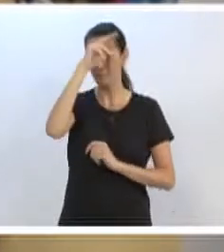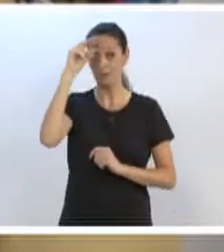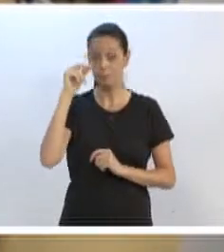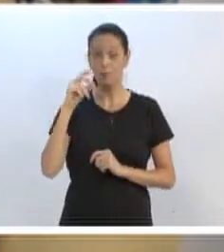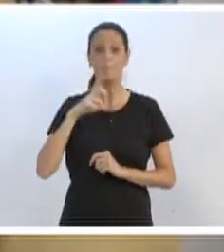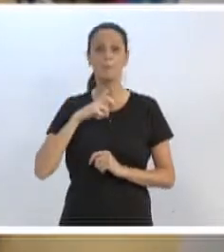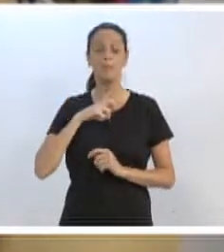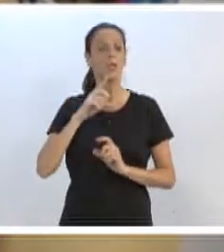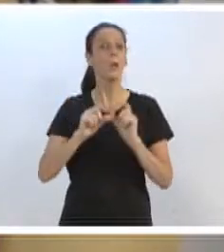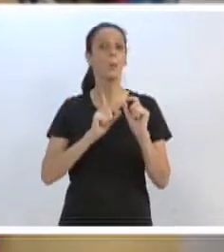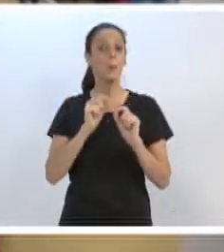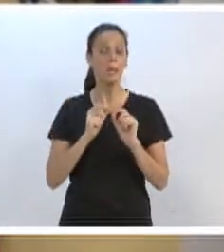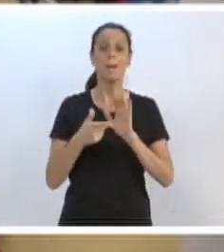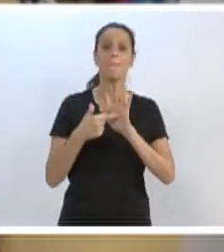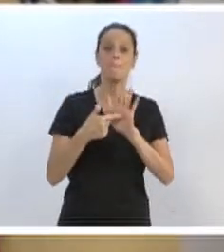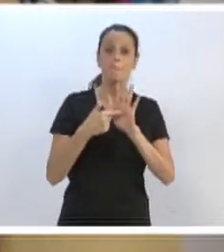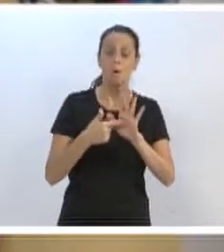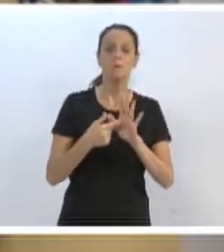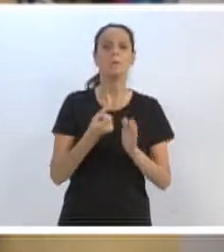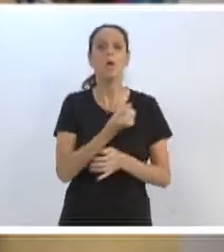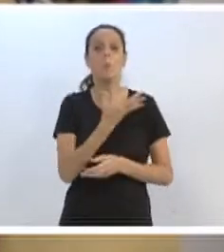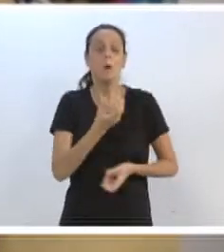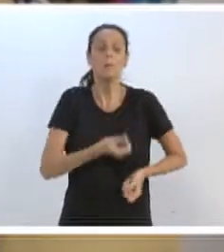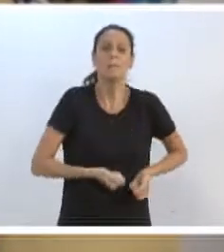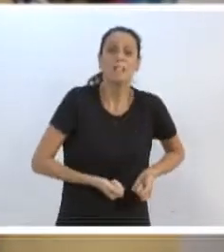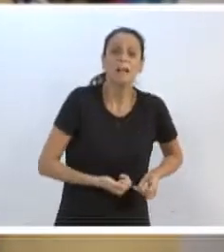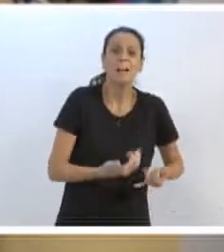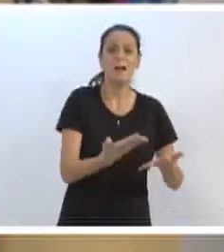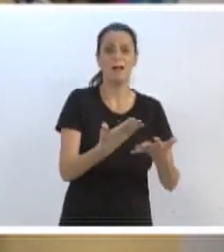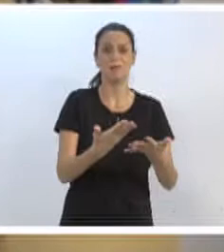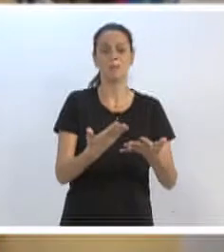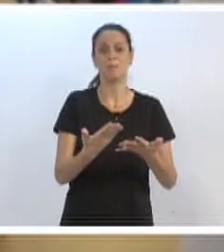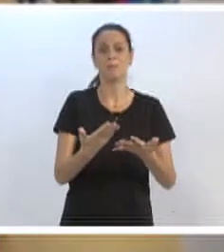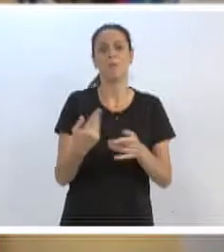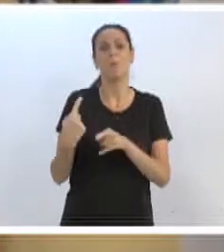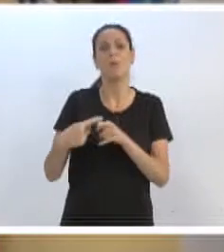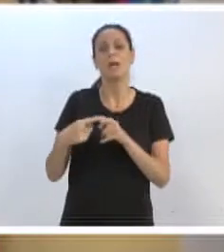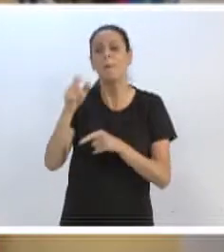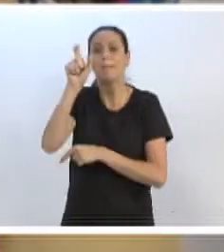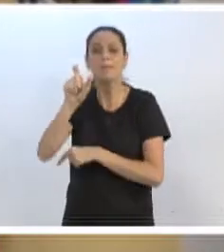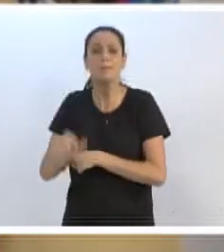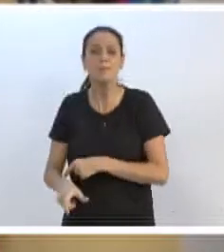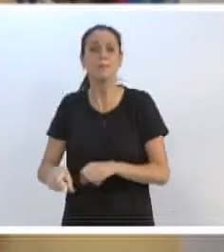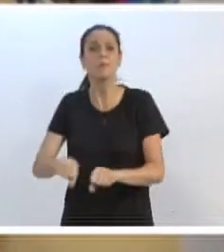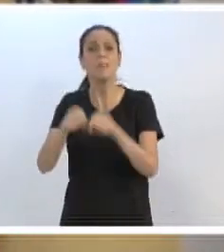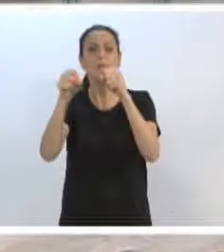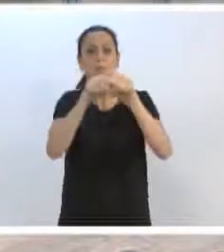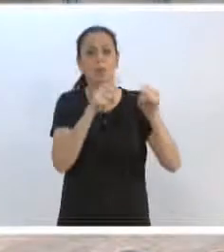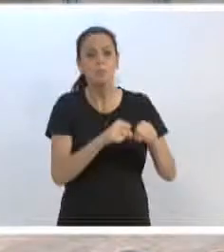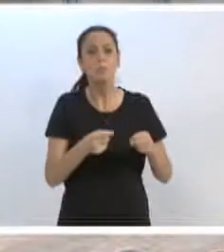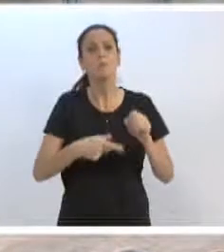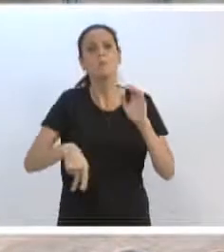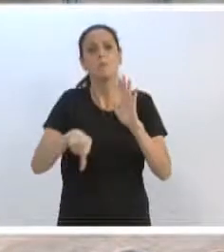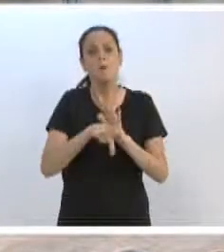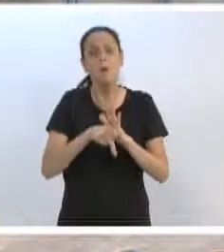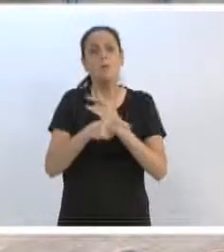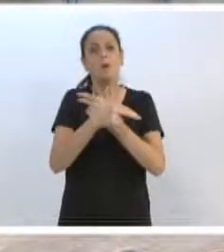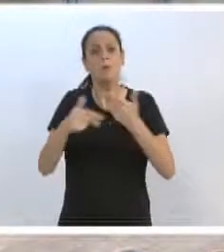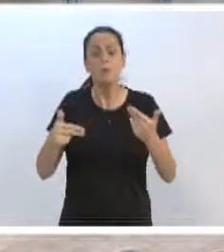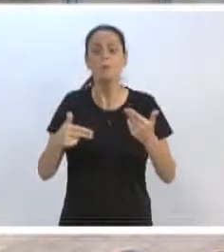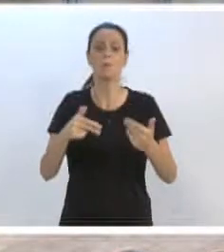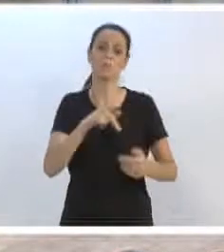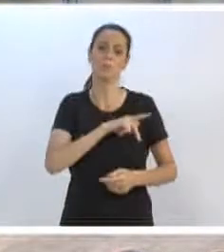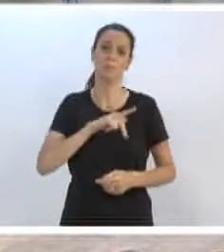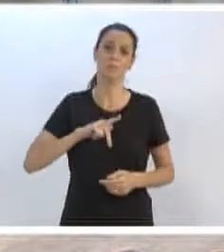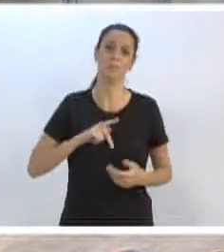aí guardiã, possa nos ajudar nesse processo de fiscalizar aqui os gastos públicos. Eu cedo a parte ao vereador Ito,